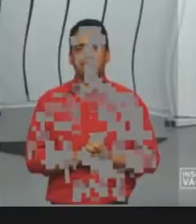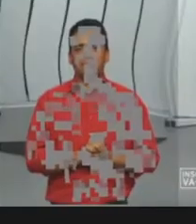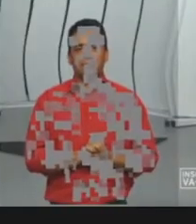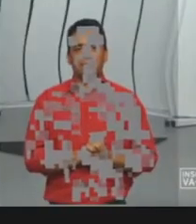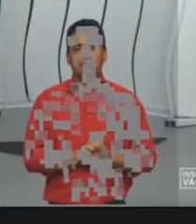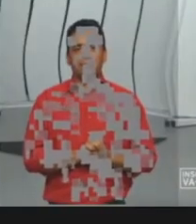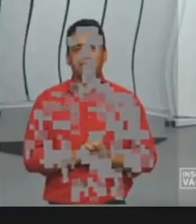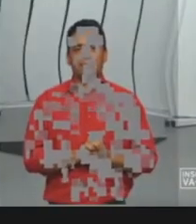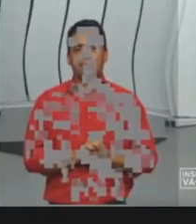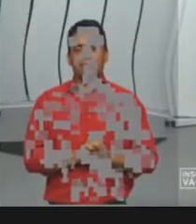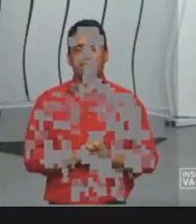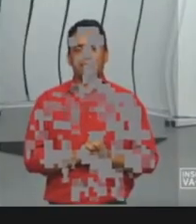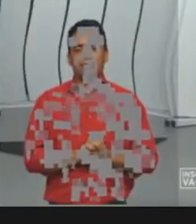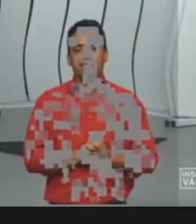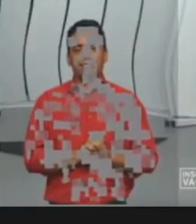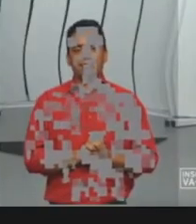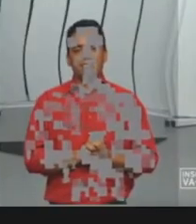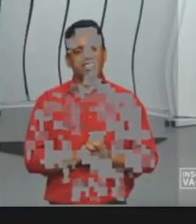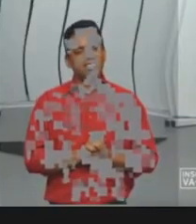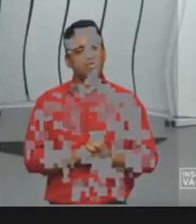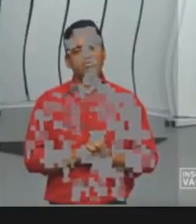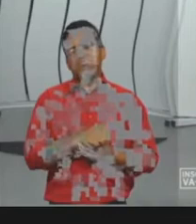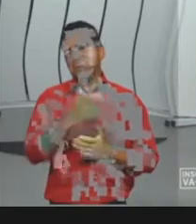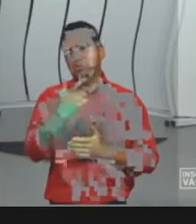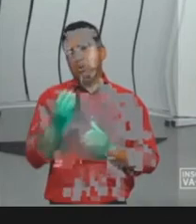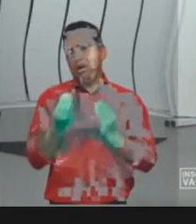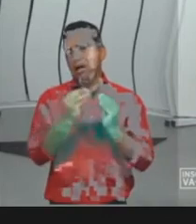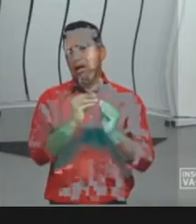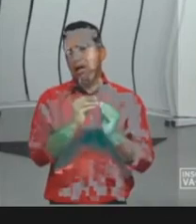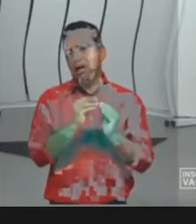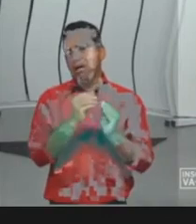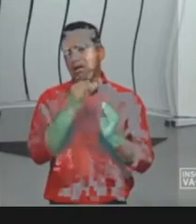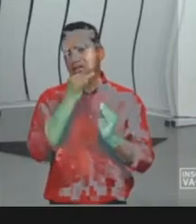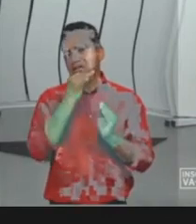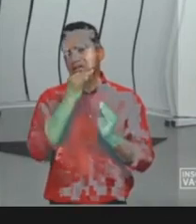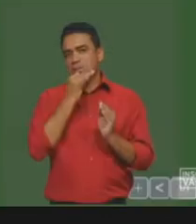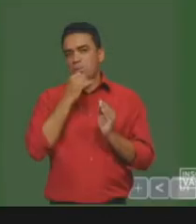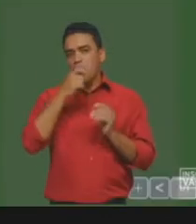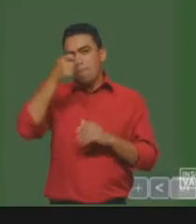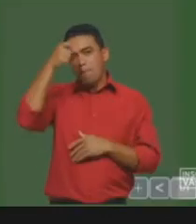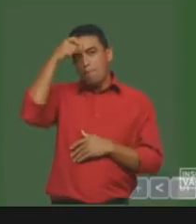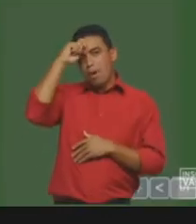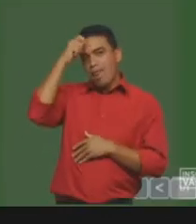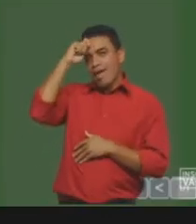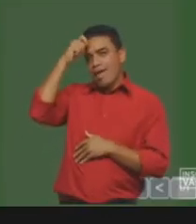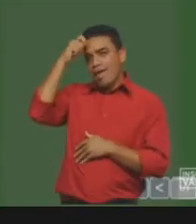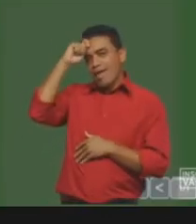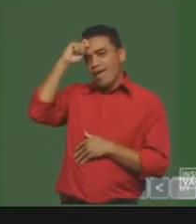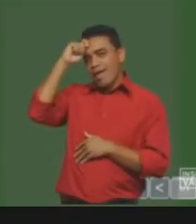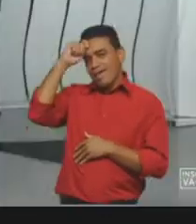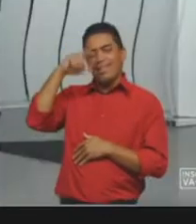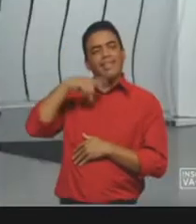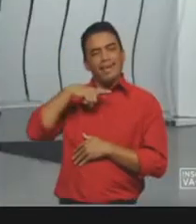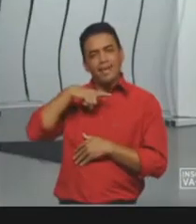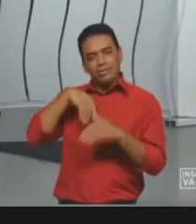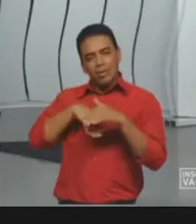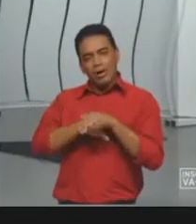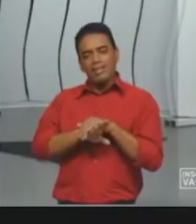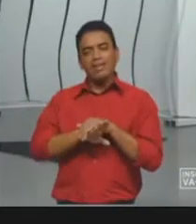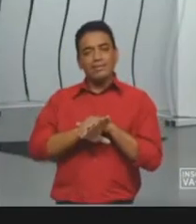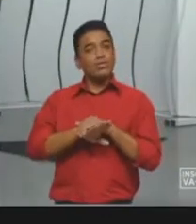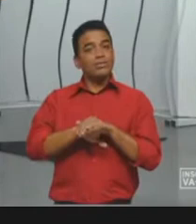E aí, vou colocar mais alguma coisa aqui. Você tem lá bonés também. Você quer separar isso